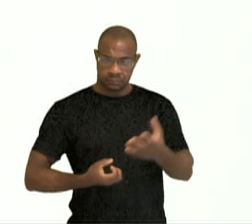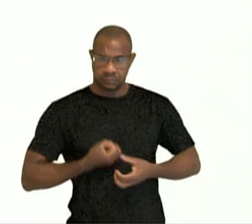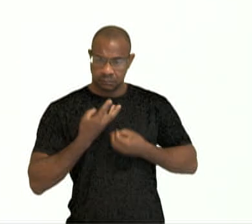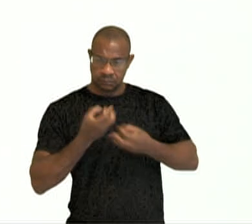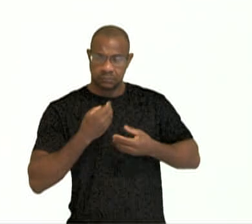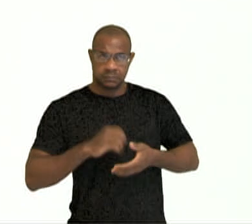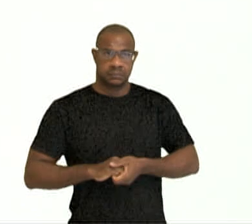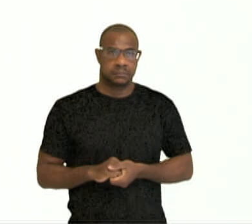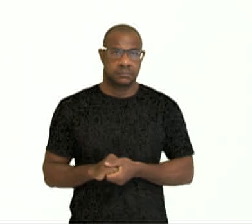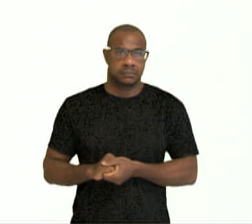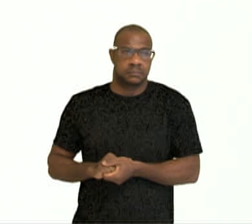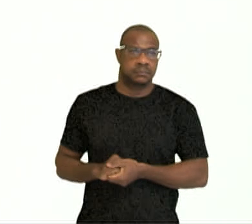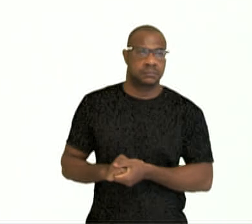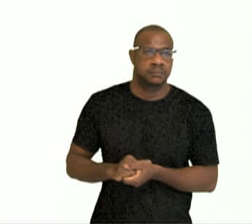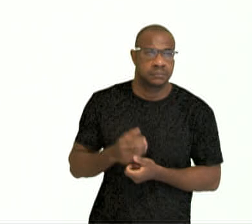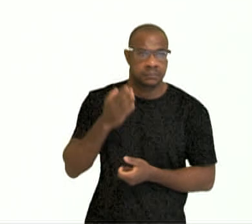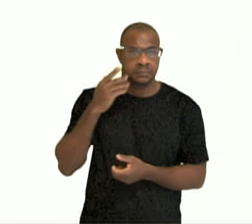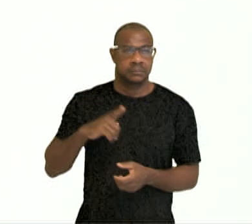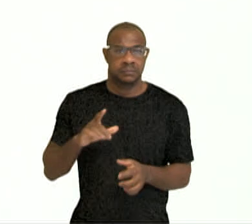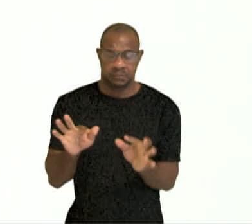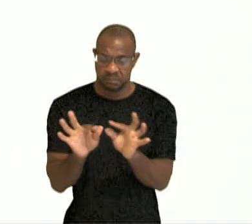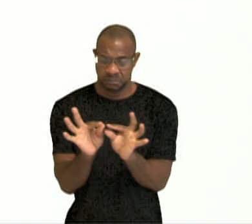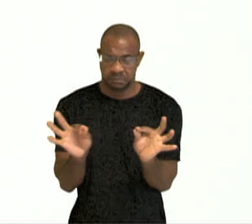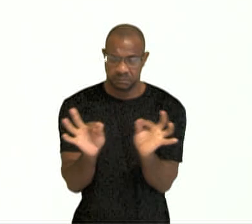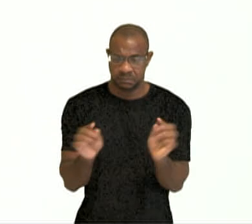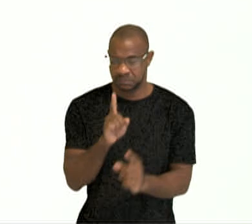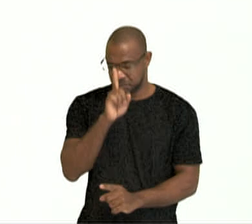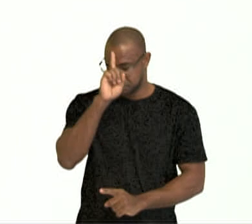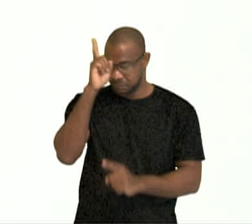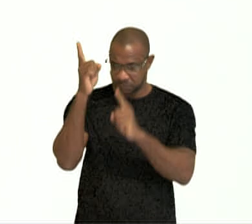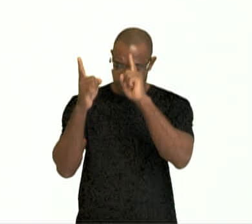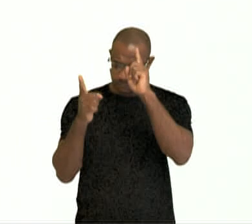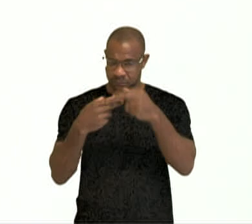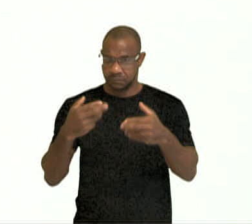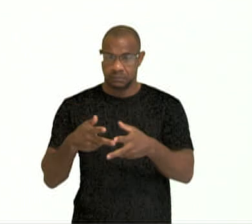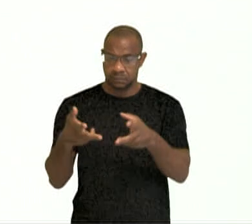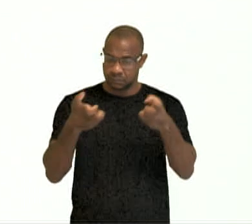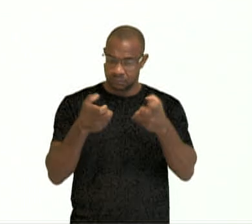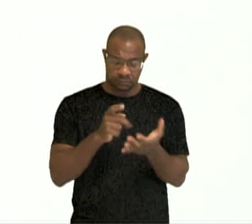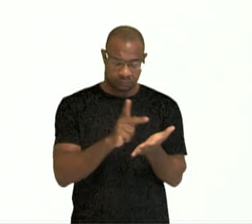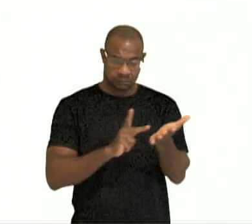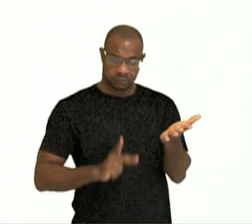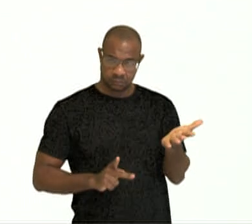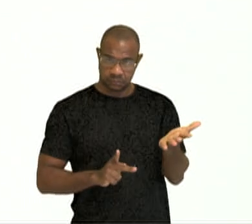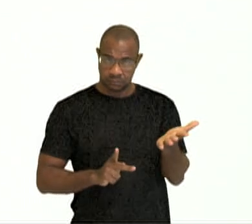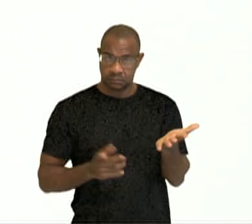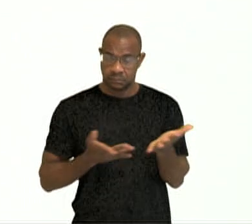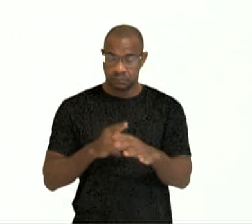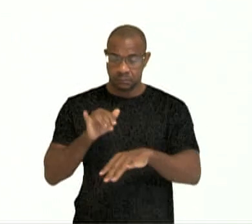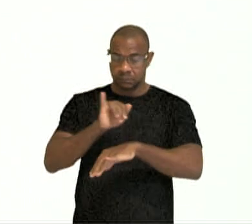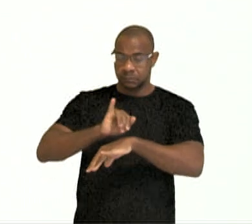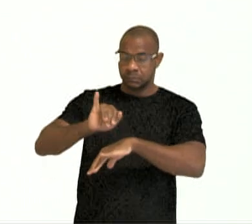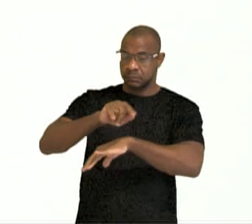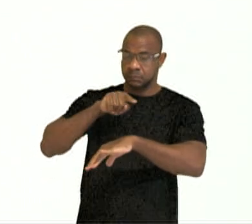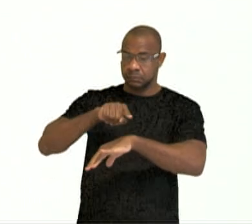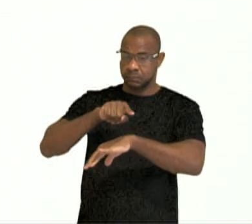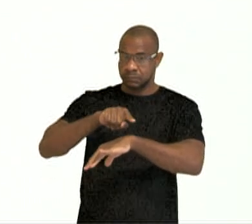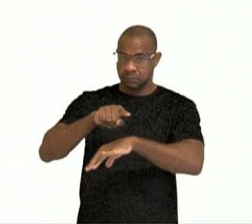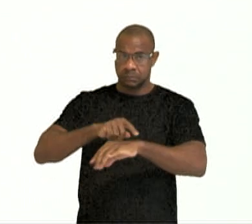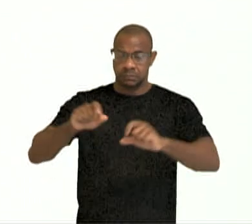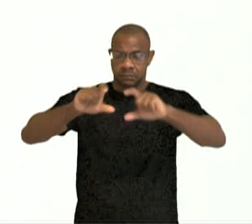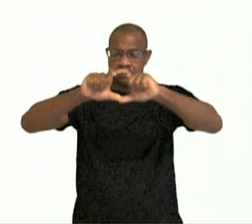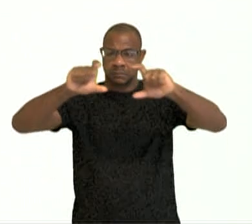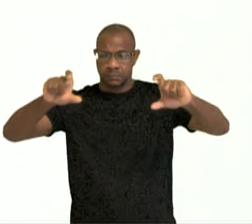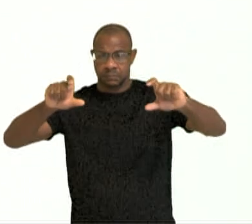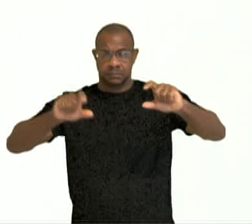de Alberto Caeiro tende à simplicidade de ideias. Observe agora o poema no plano formal, isto é, a